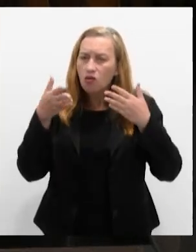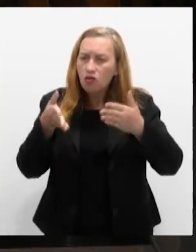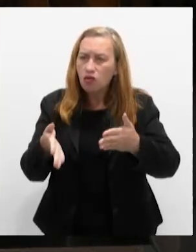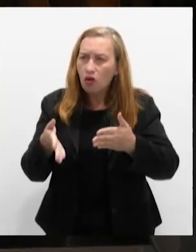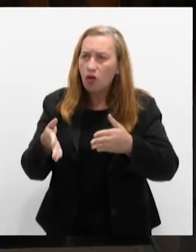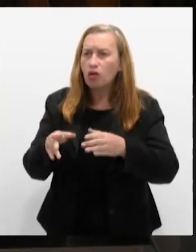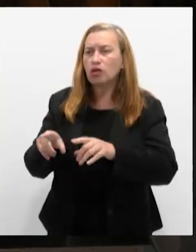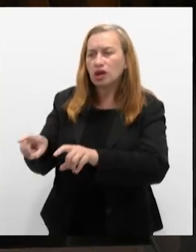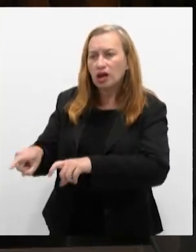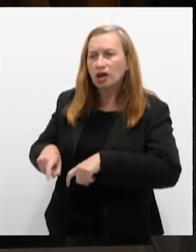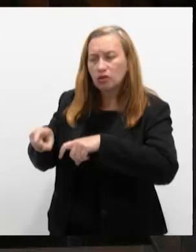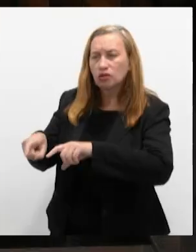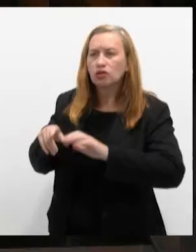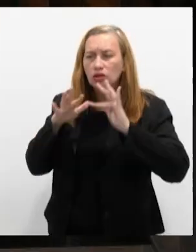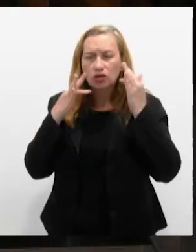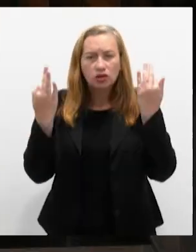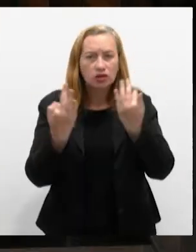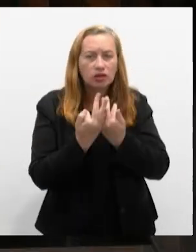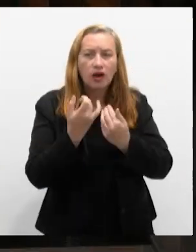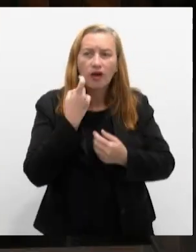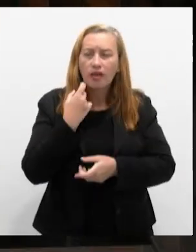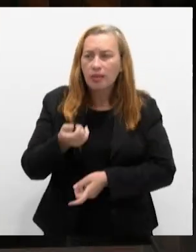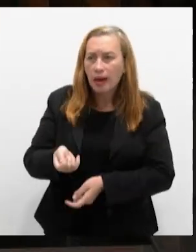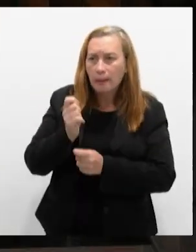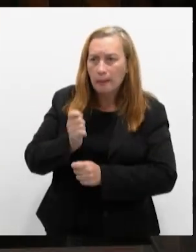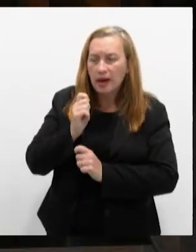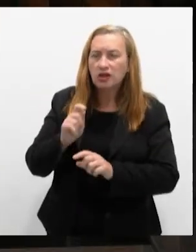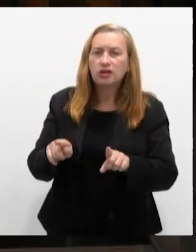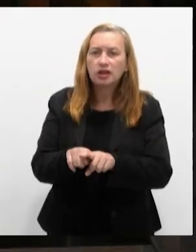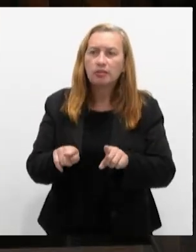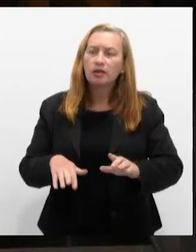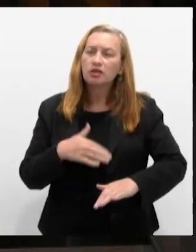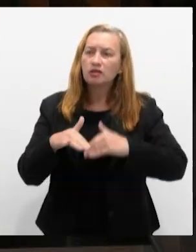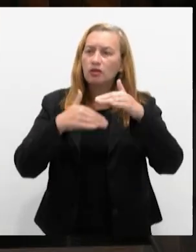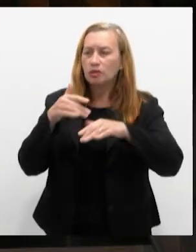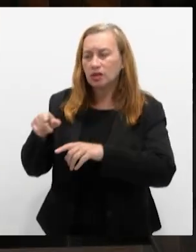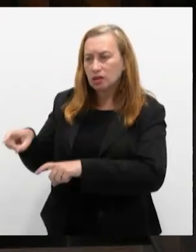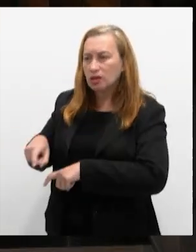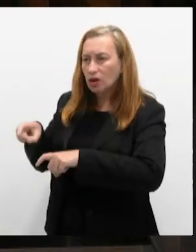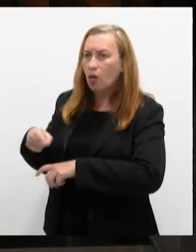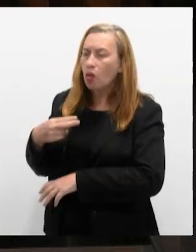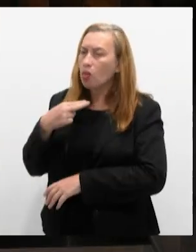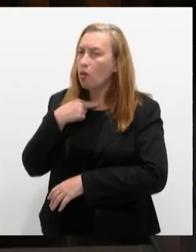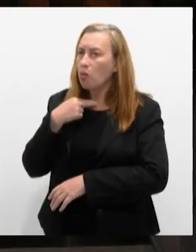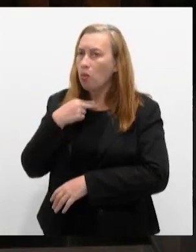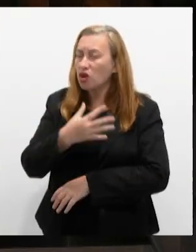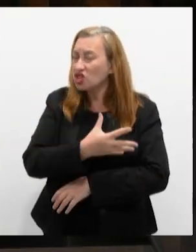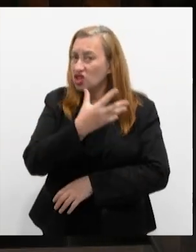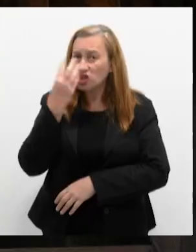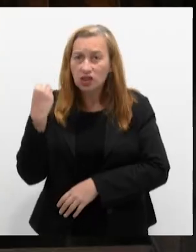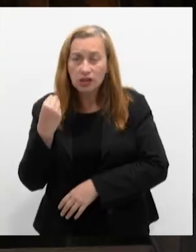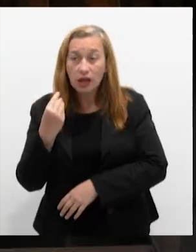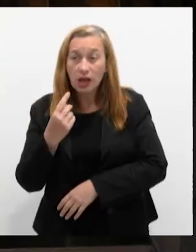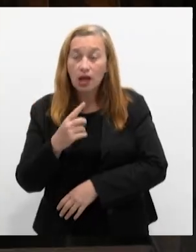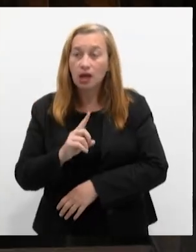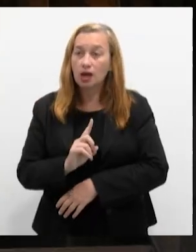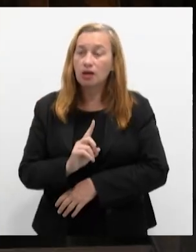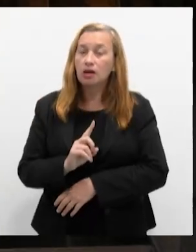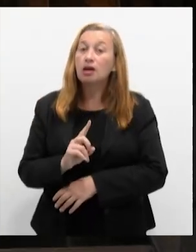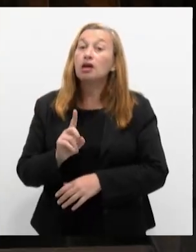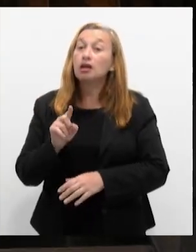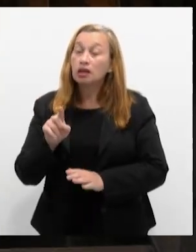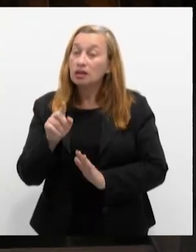familiar, na pesca e no desenvolvimento do interior, a gente não pode se omitir e não buscar, através desse